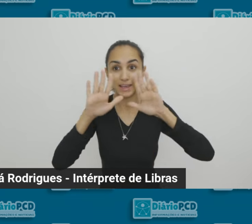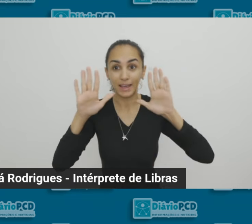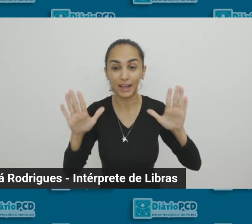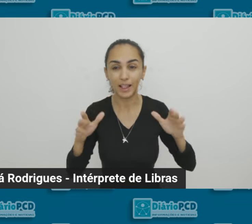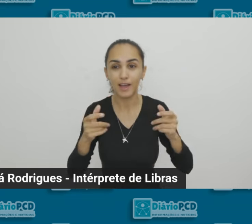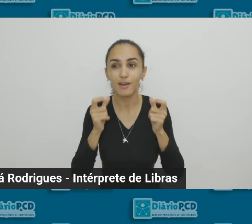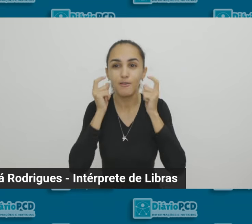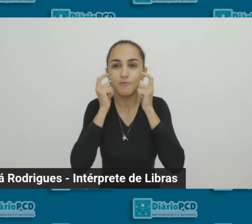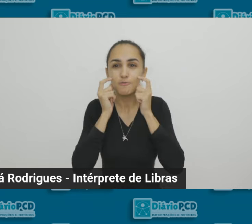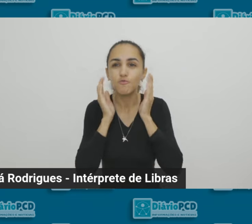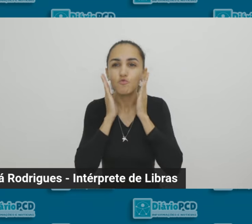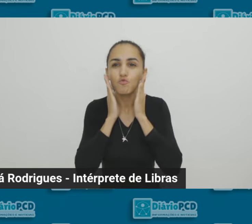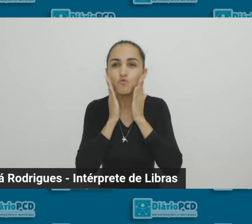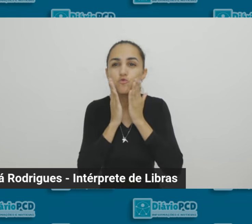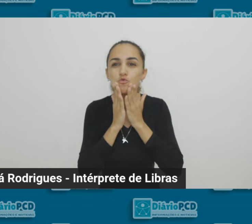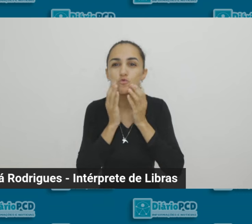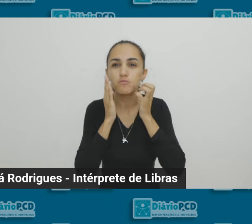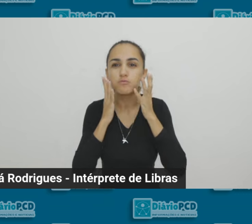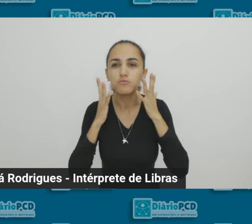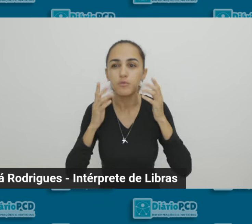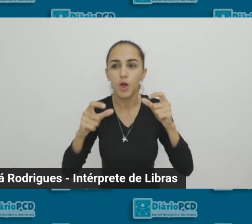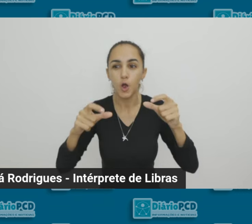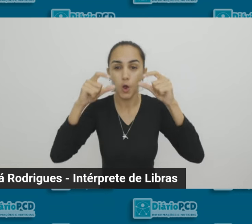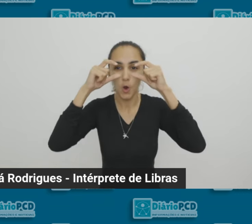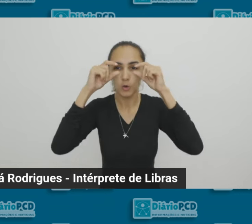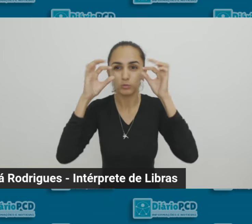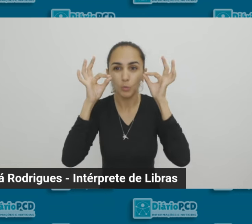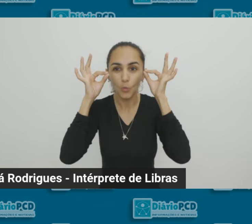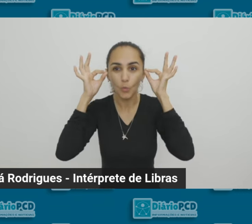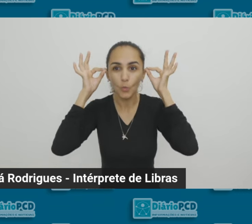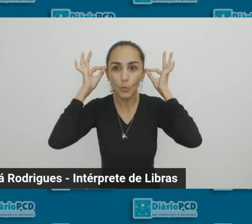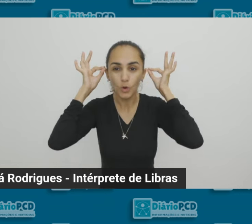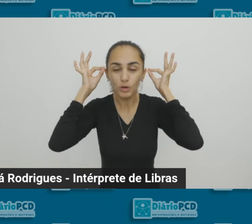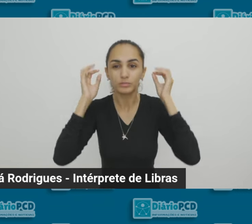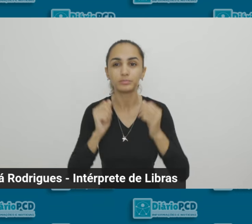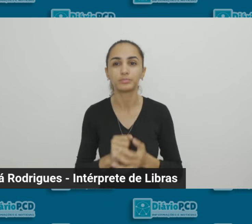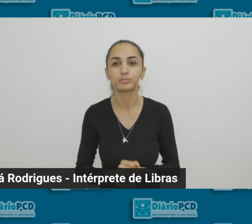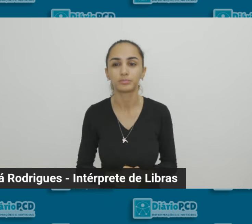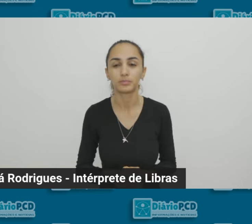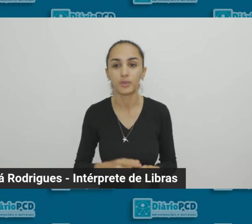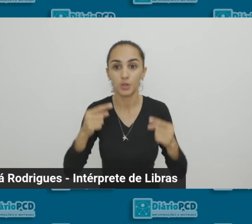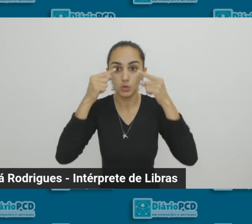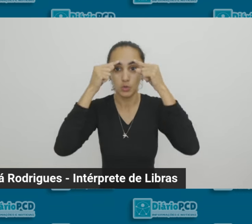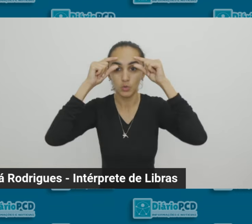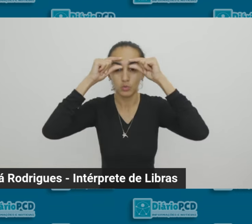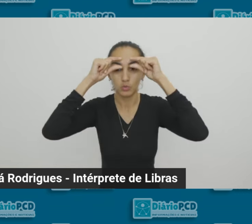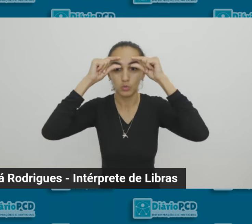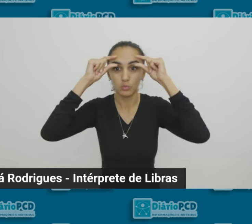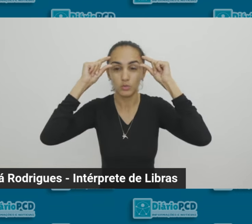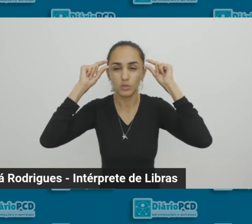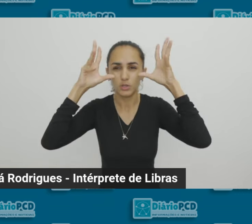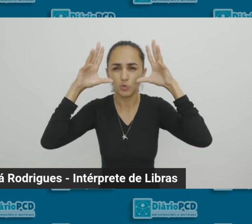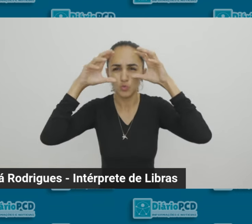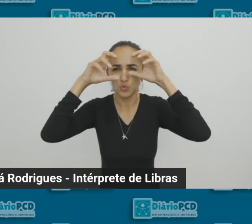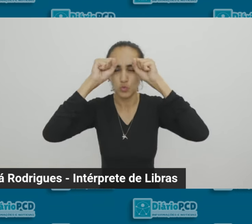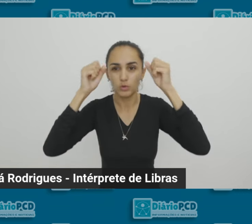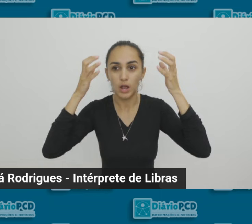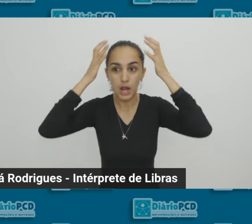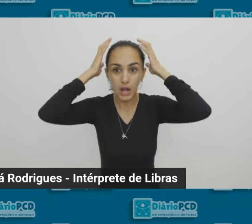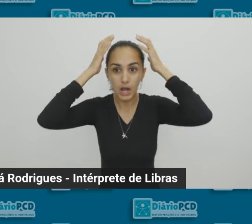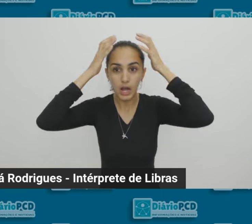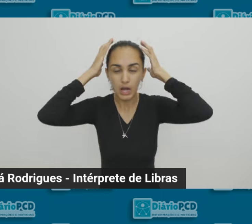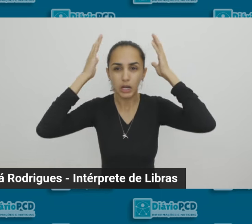bem baixinha, grisalha, óculos de hastes finas e lentes transparentes, sobrancelhas grossas e escuras, cabelos escuros